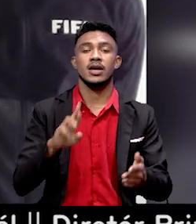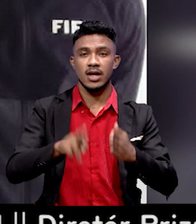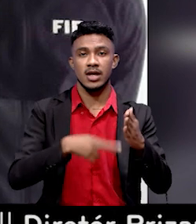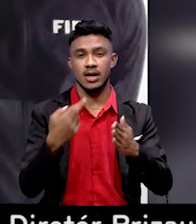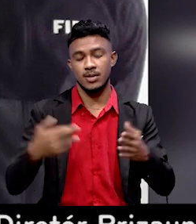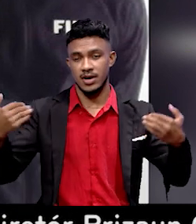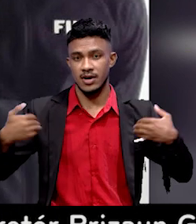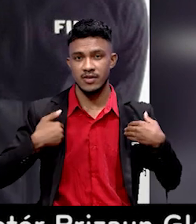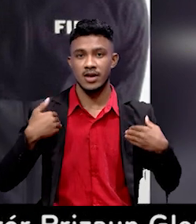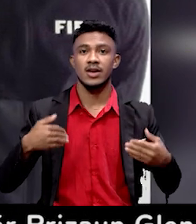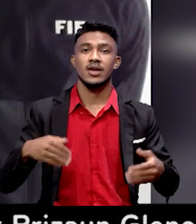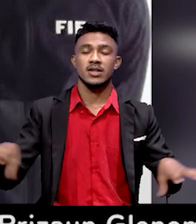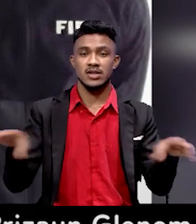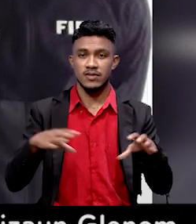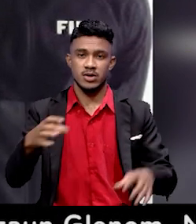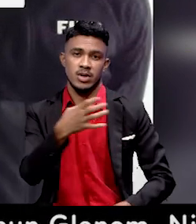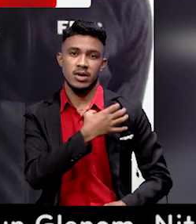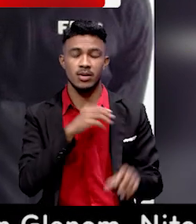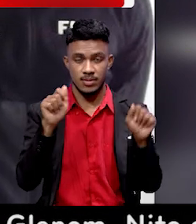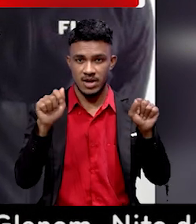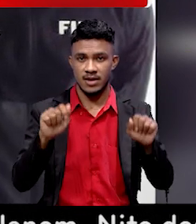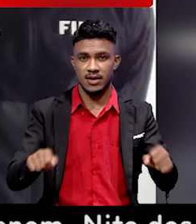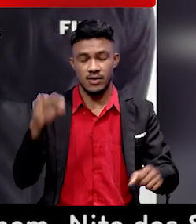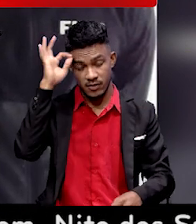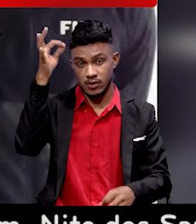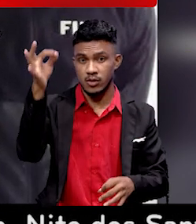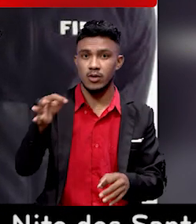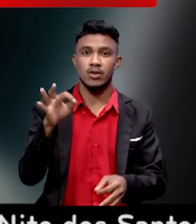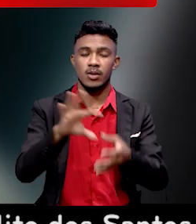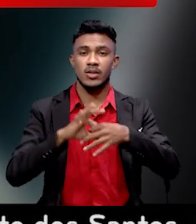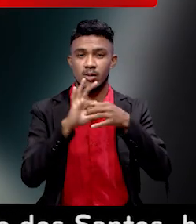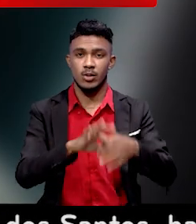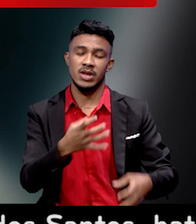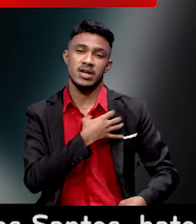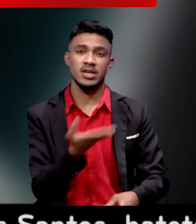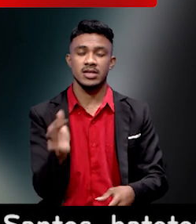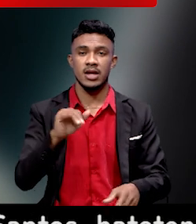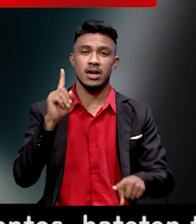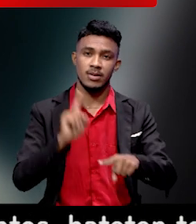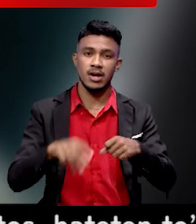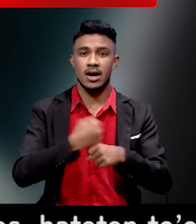vigor iha institusan penetele atu nune iha futuro agente penetele sira la bele komete